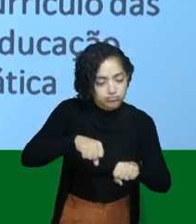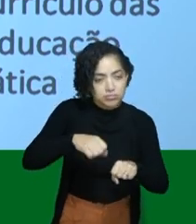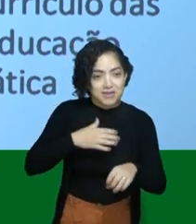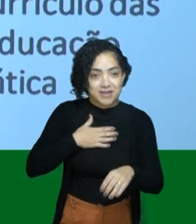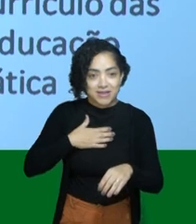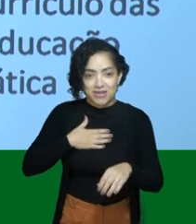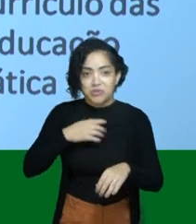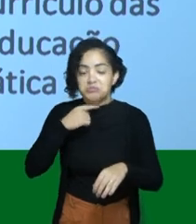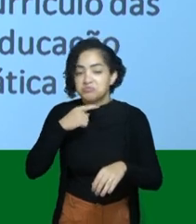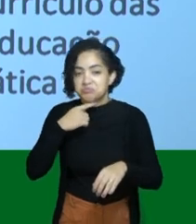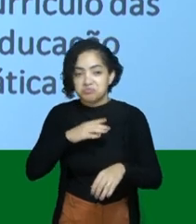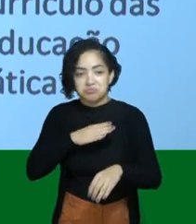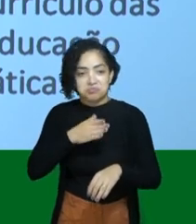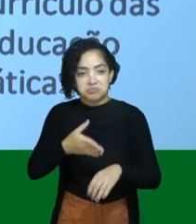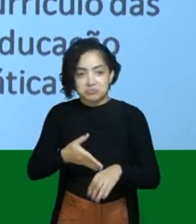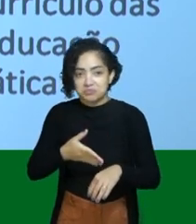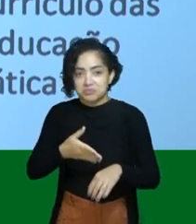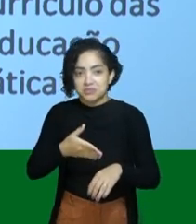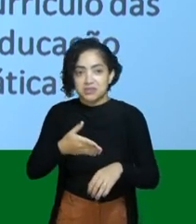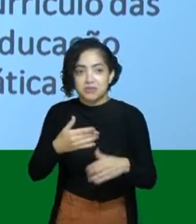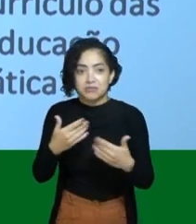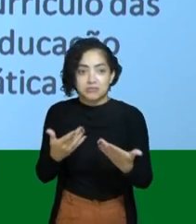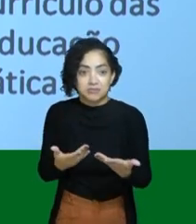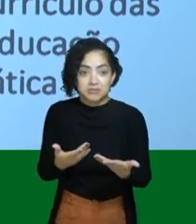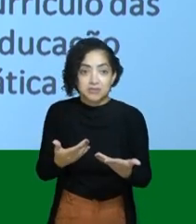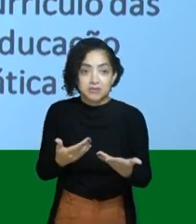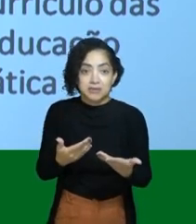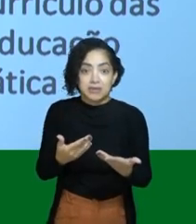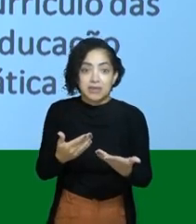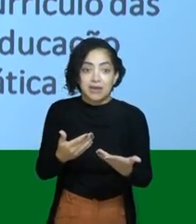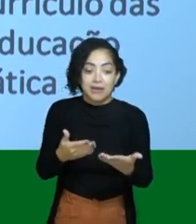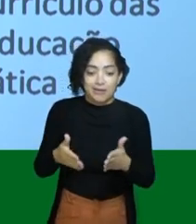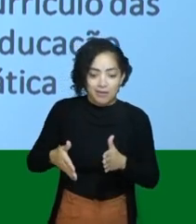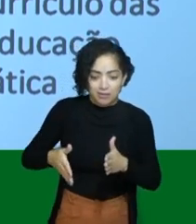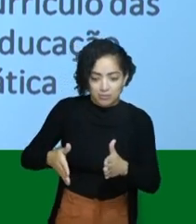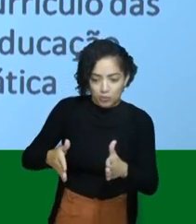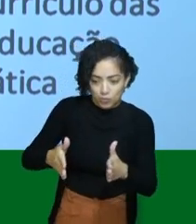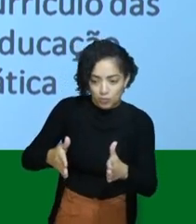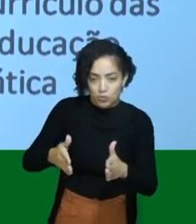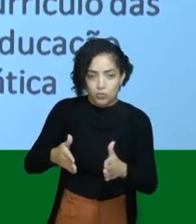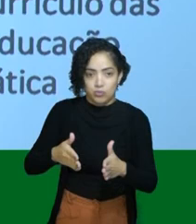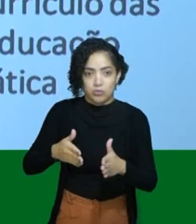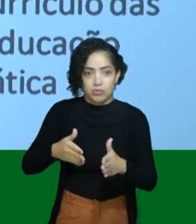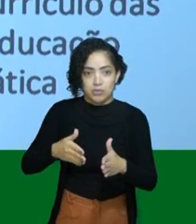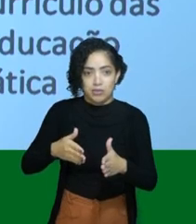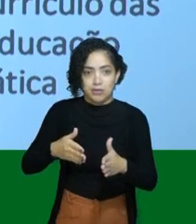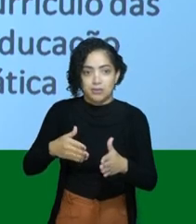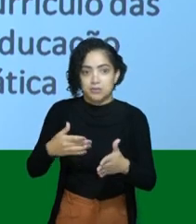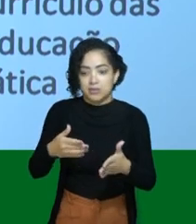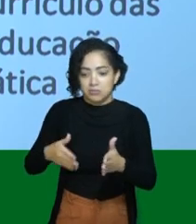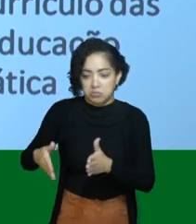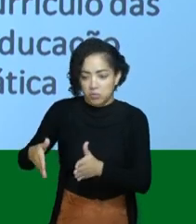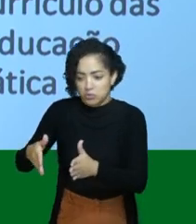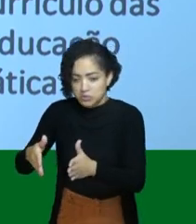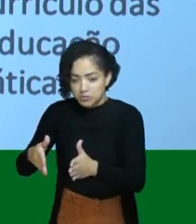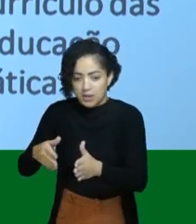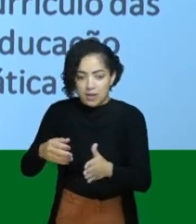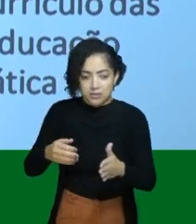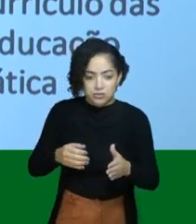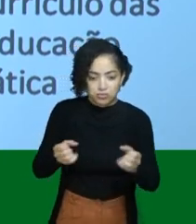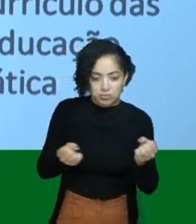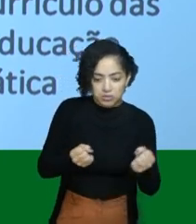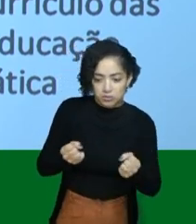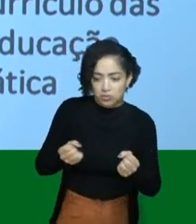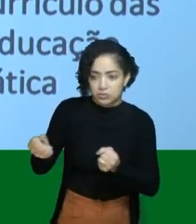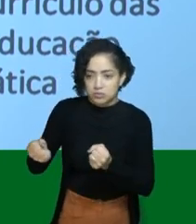eu não me encorajo de pegar a bicicleta numa cidade que você ainda tem que dividir ali no córrego grande, que não tem nem espaço para dois carros,